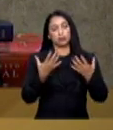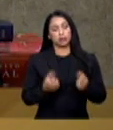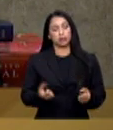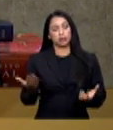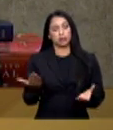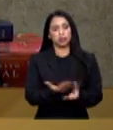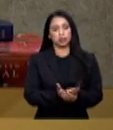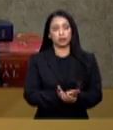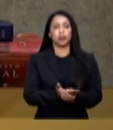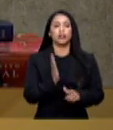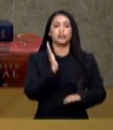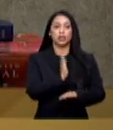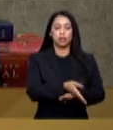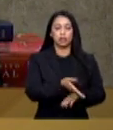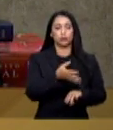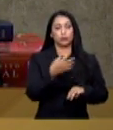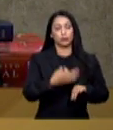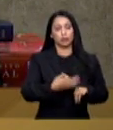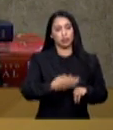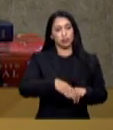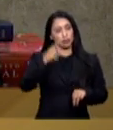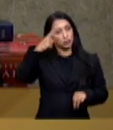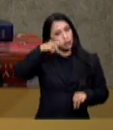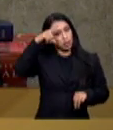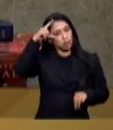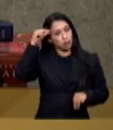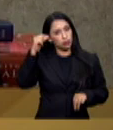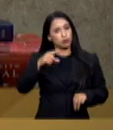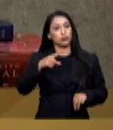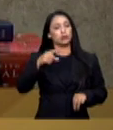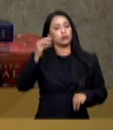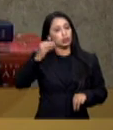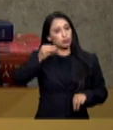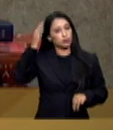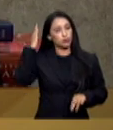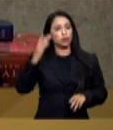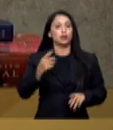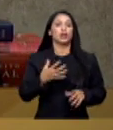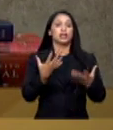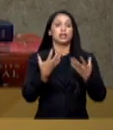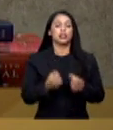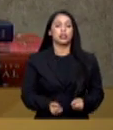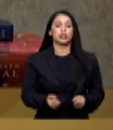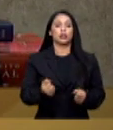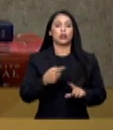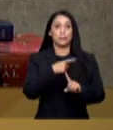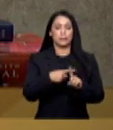ministros Roberto Barroso e Luiz Fux, que julgavam procedente em parte nos